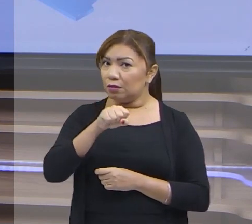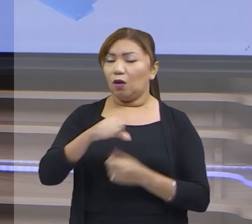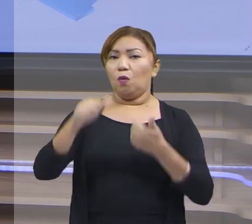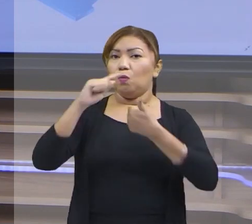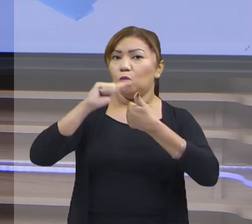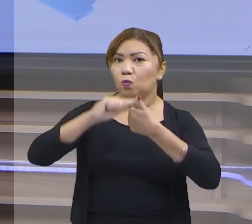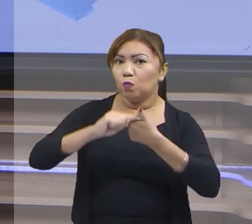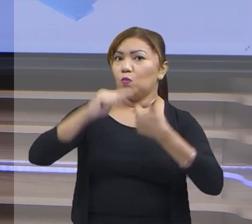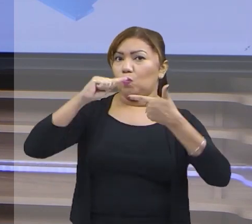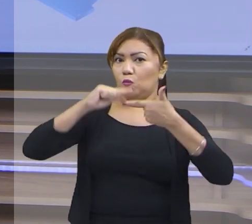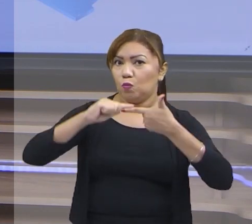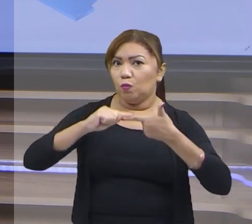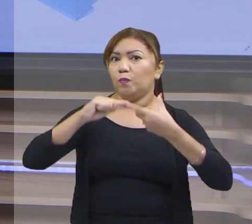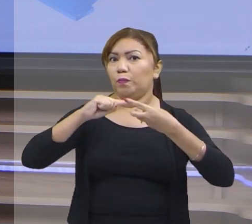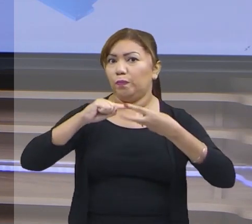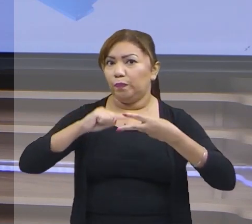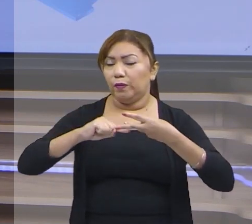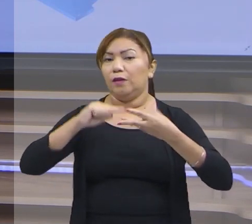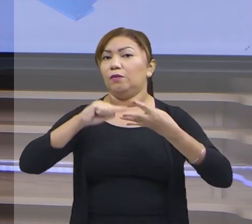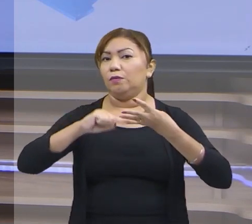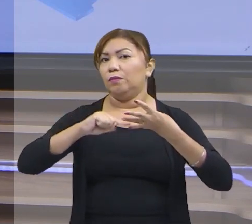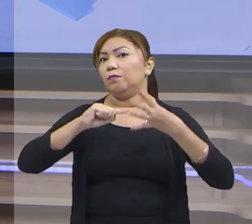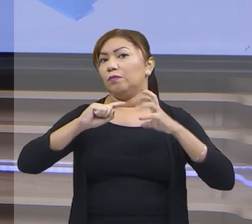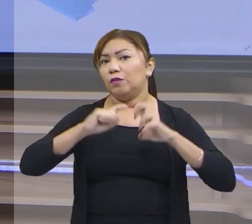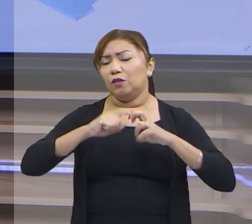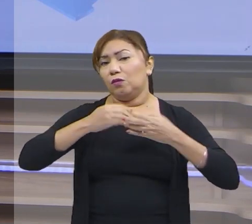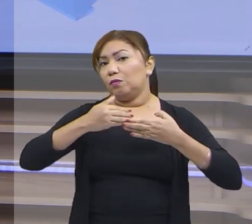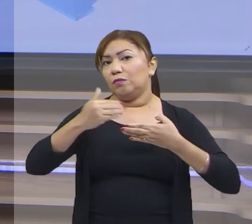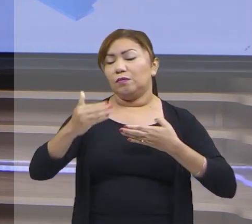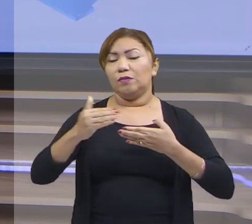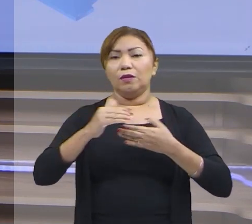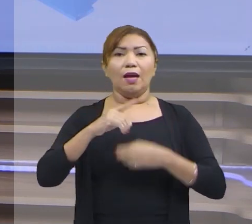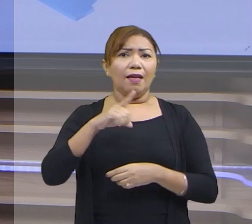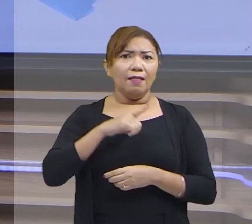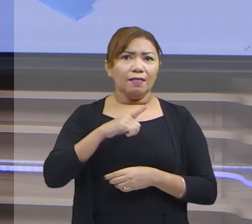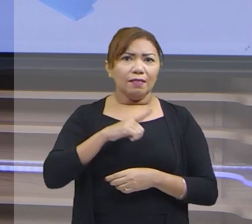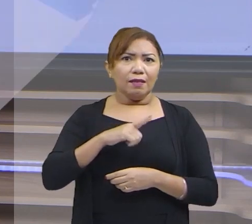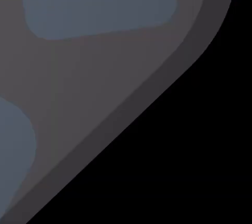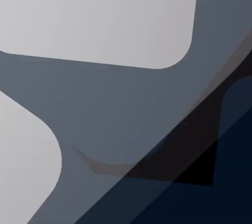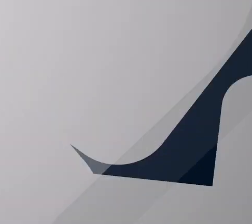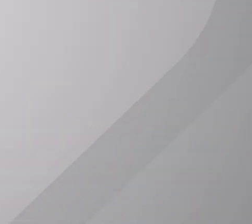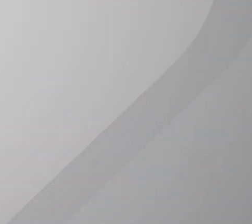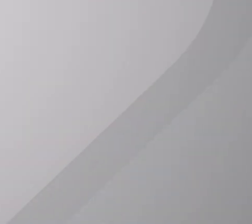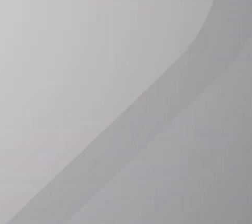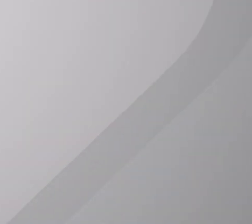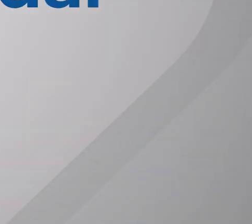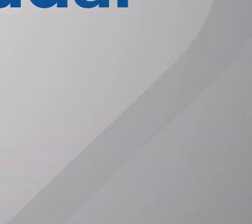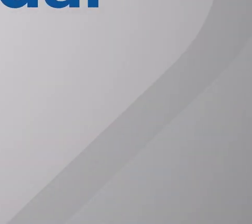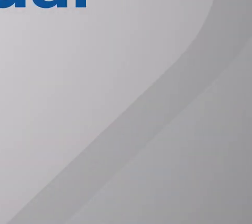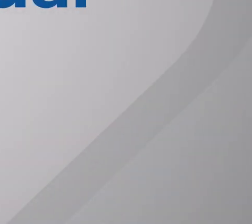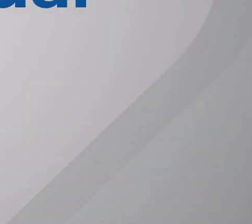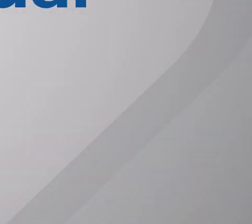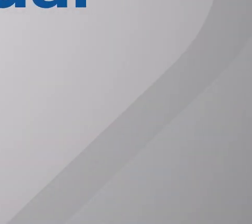interessante, que mostra que nós vemos os números constantemente.